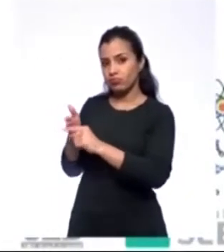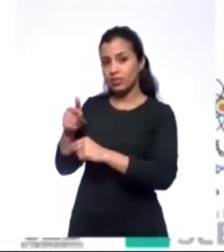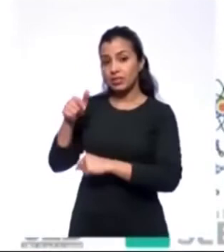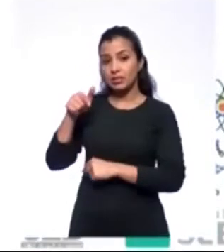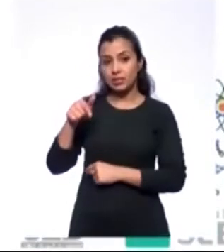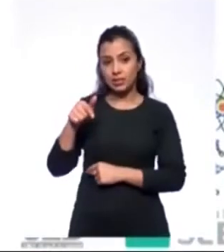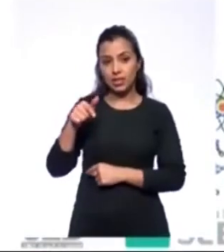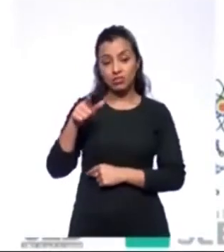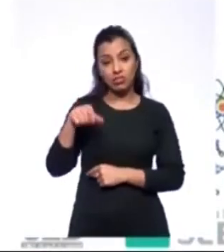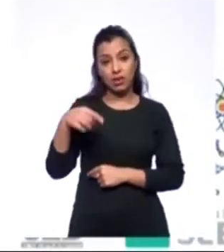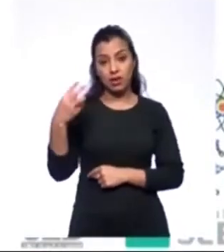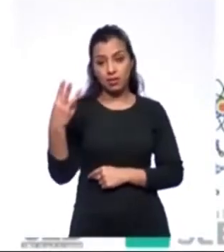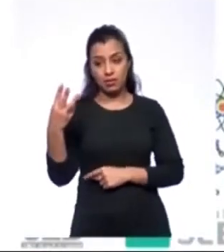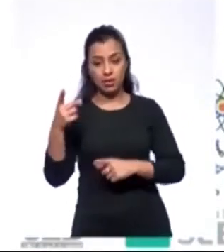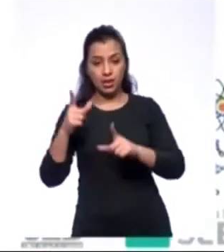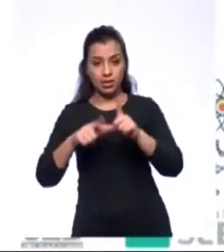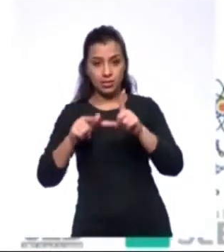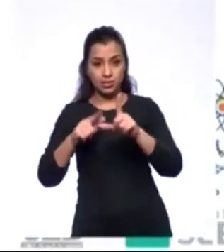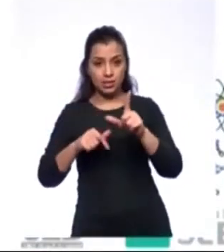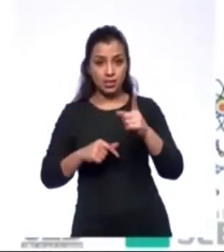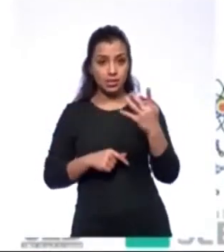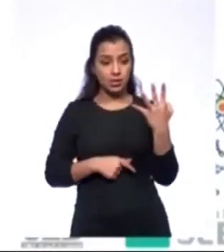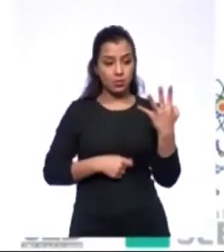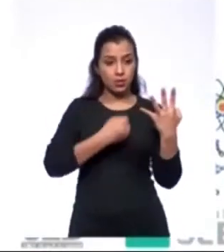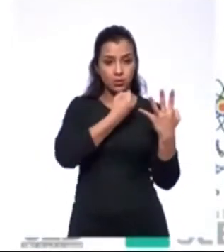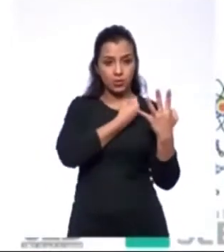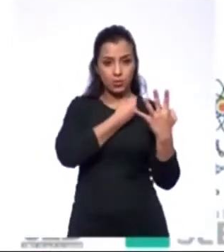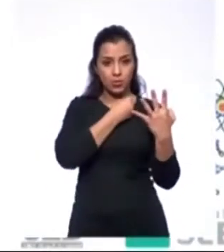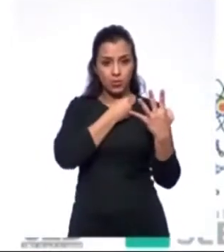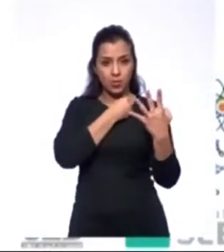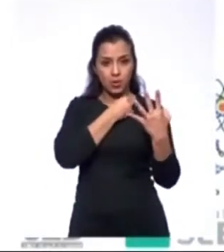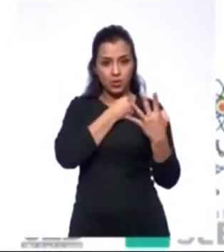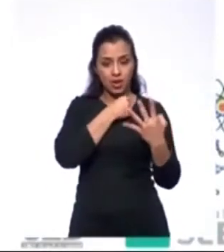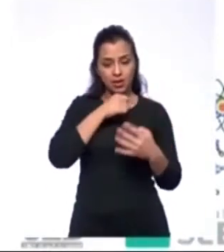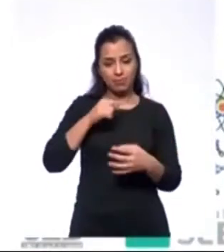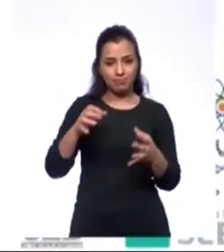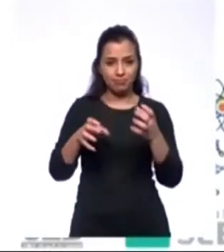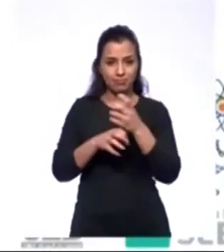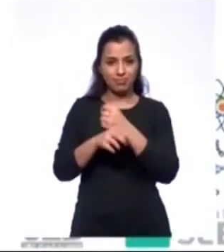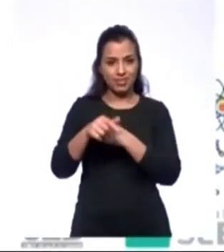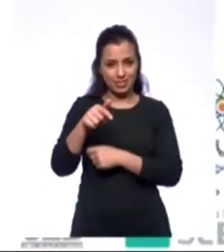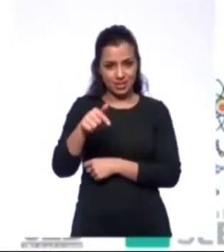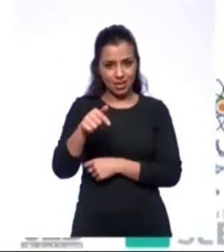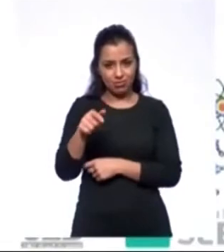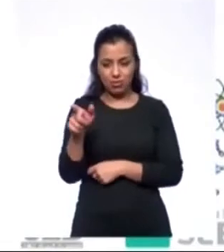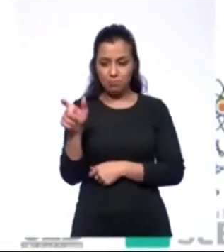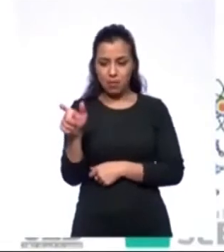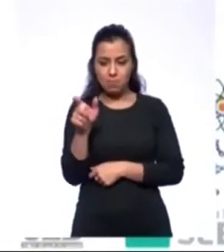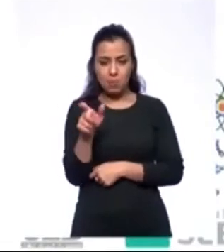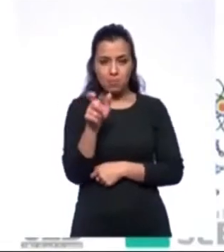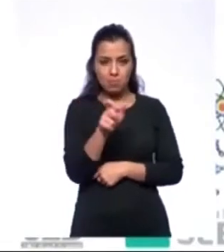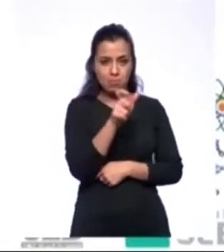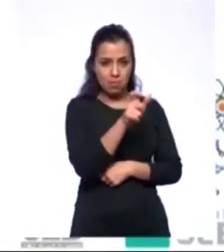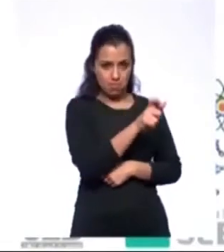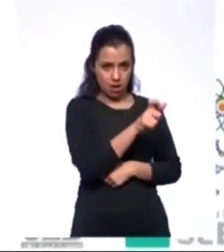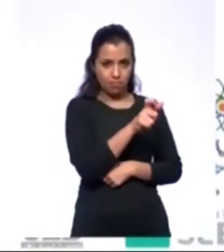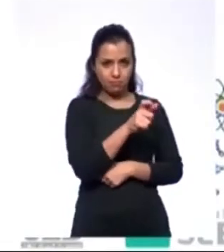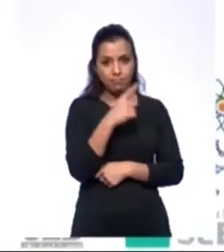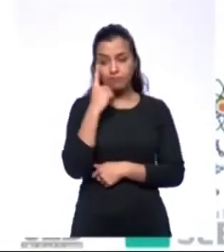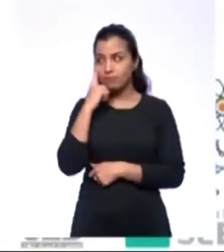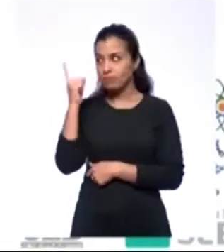também você faz 7 casinhas E aí você escreve letra letra letra no começo e número número número número no